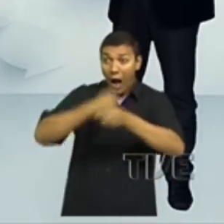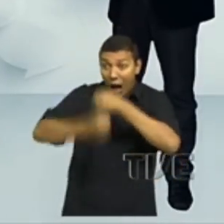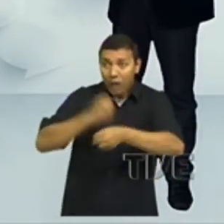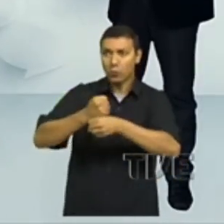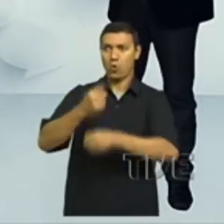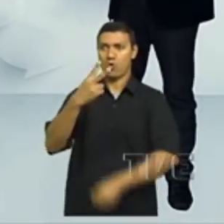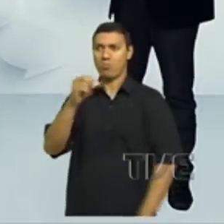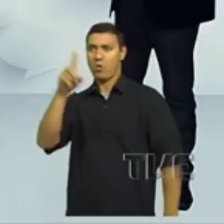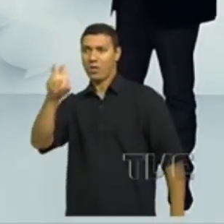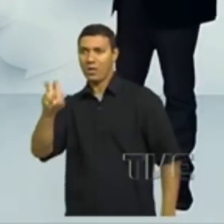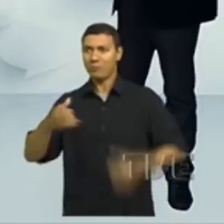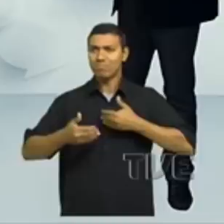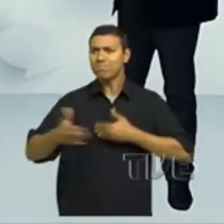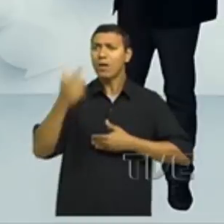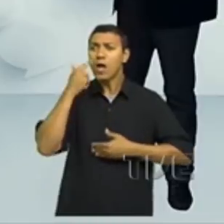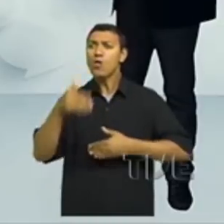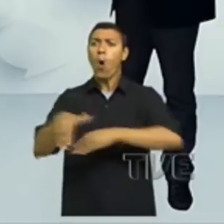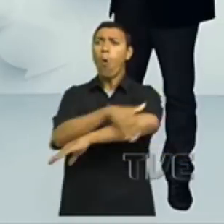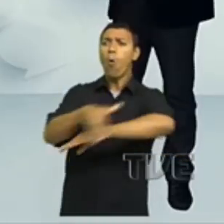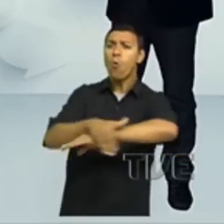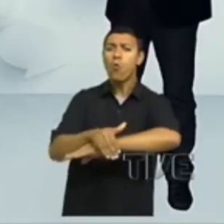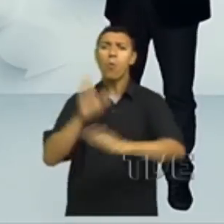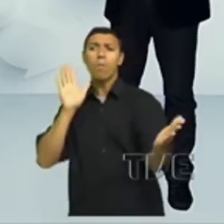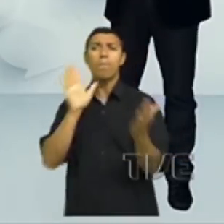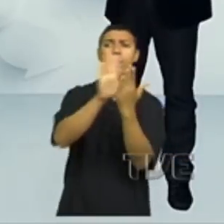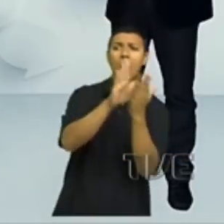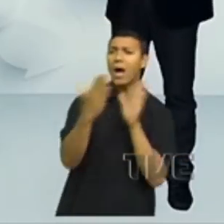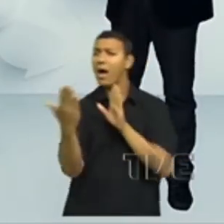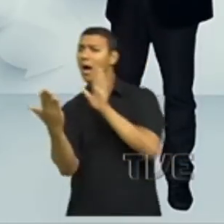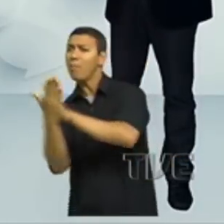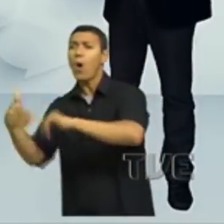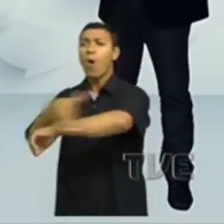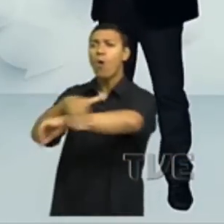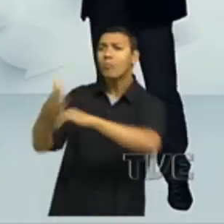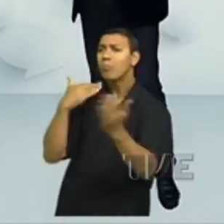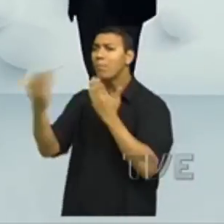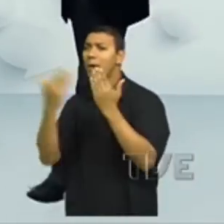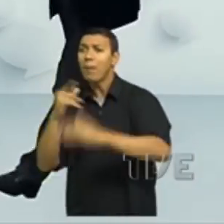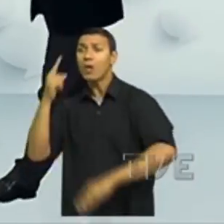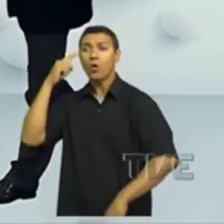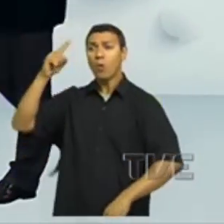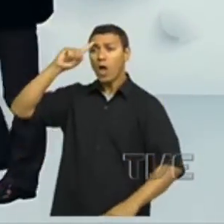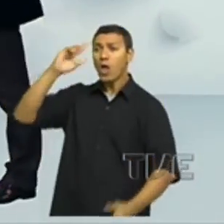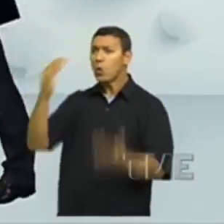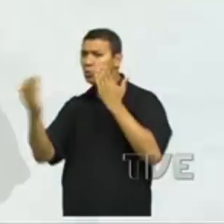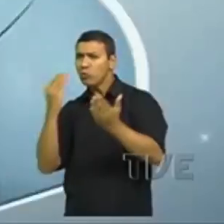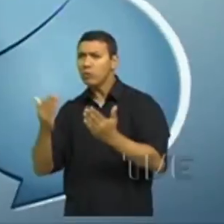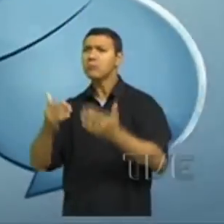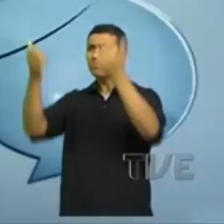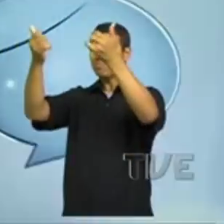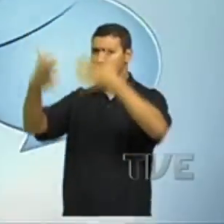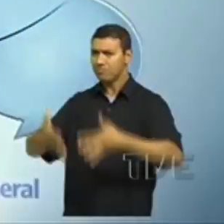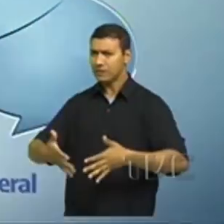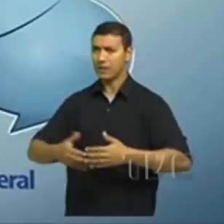física. Fomos às ruas para tirar as dúvidas dos contribuintes sobre o tema.